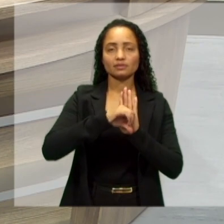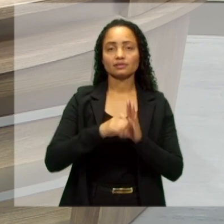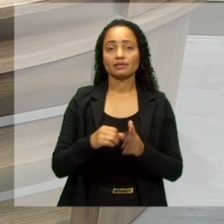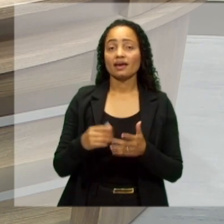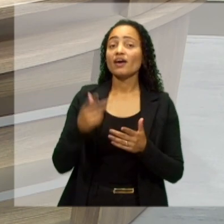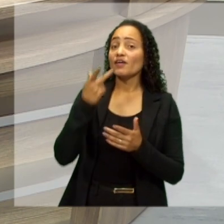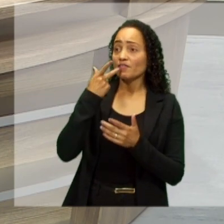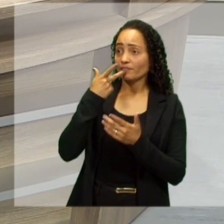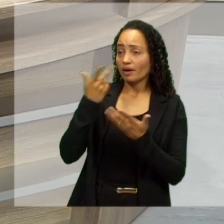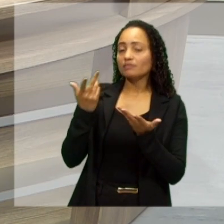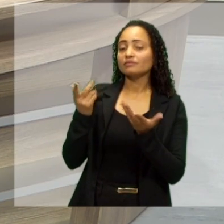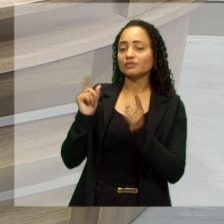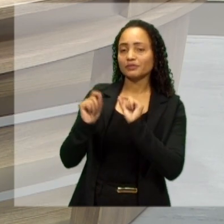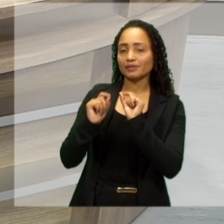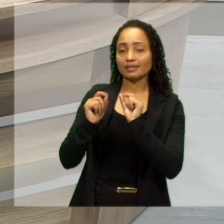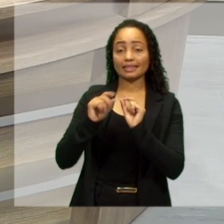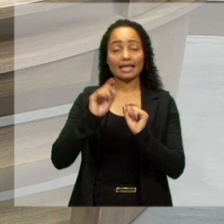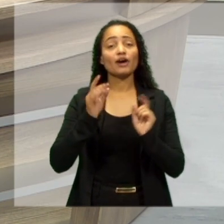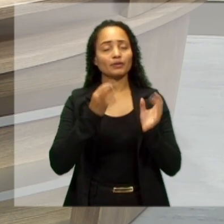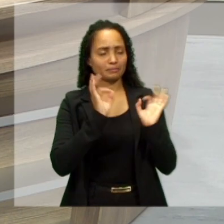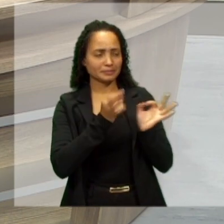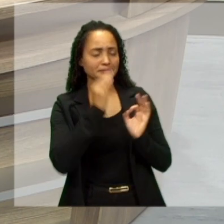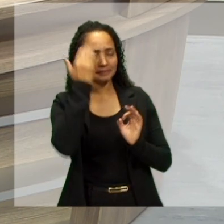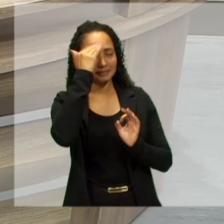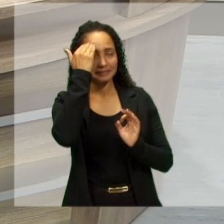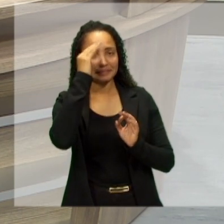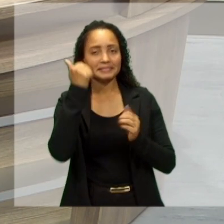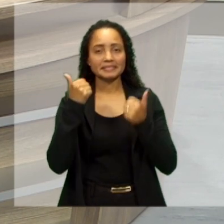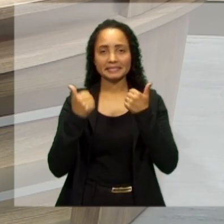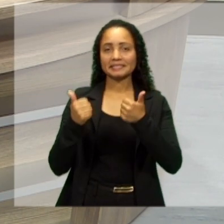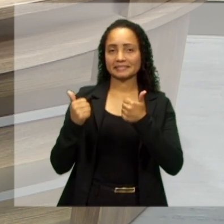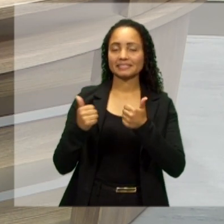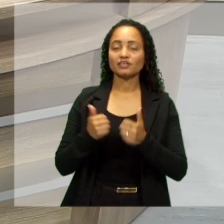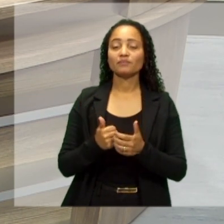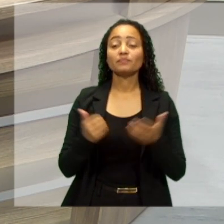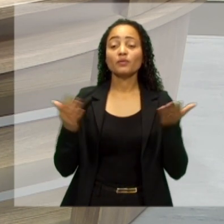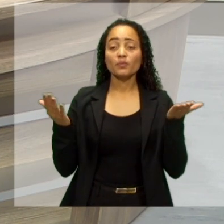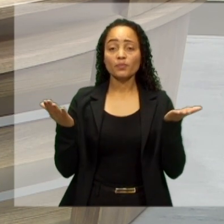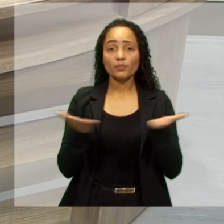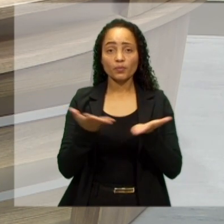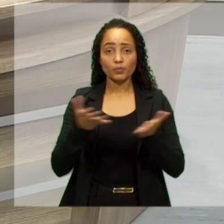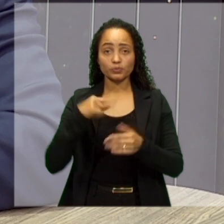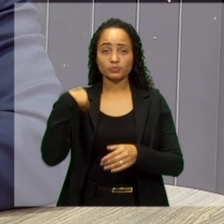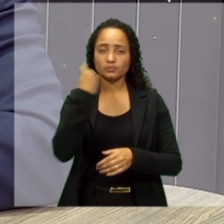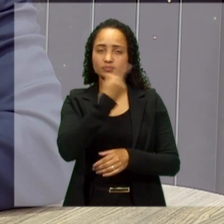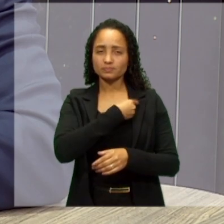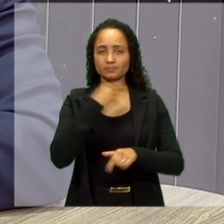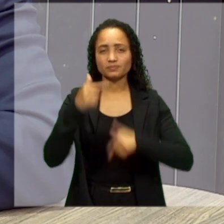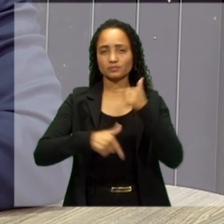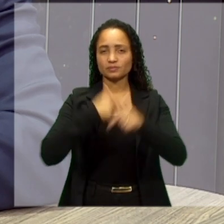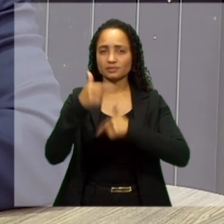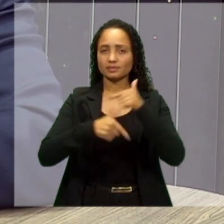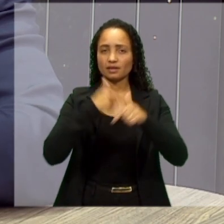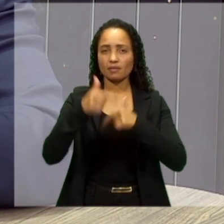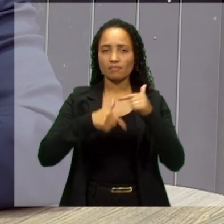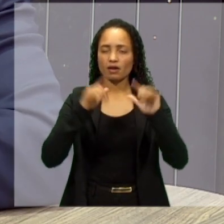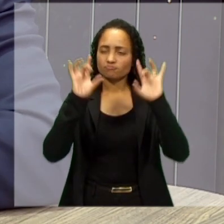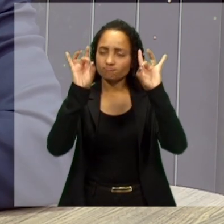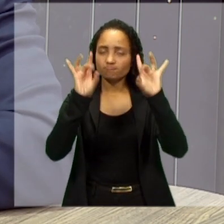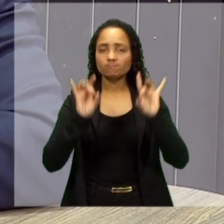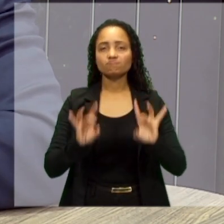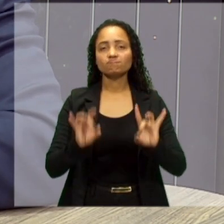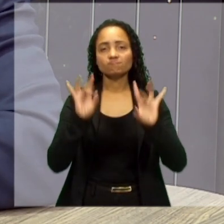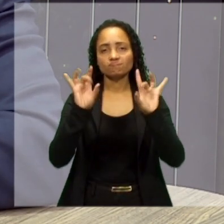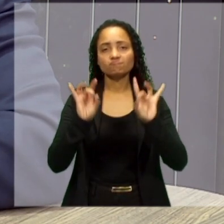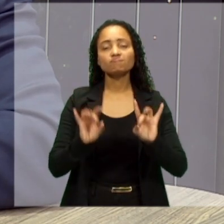senso comum imagina que defensor público é só para isso, né? Hoje o nosso carro forte, os nossos números